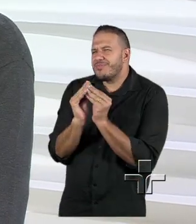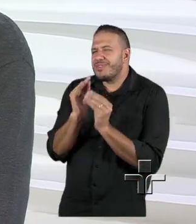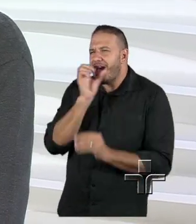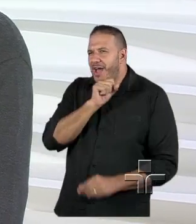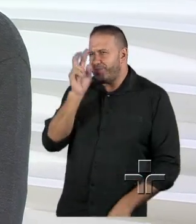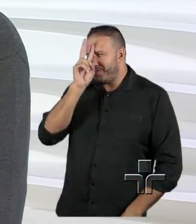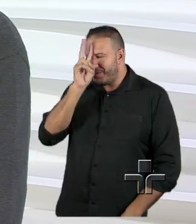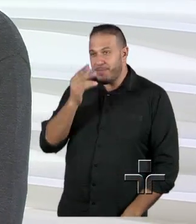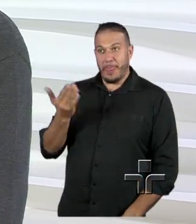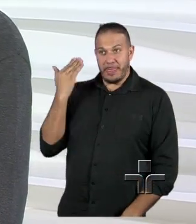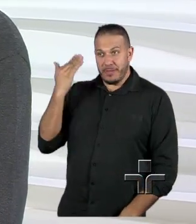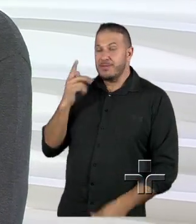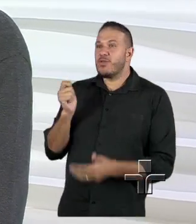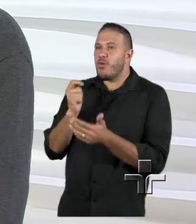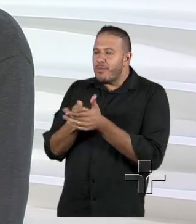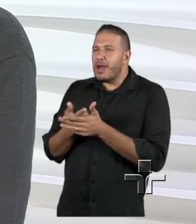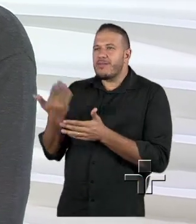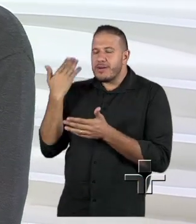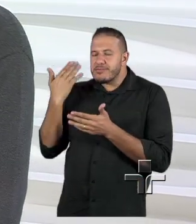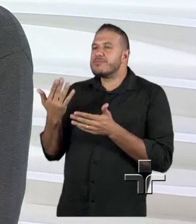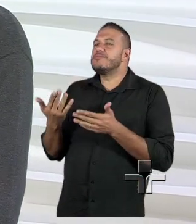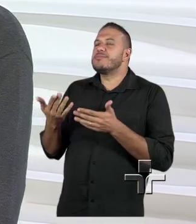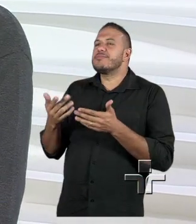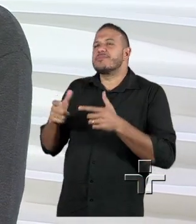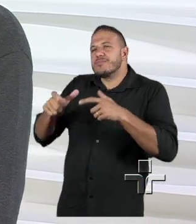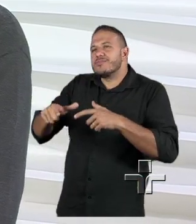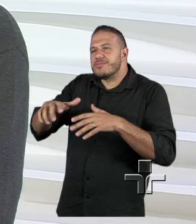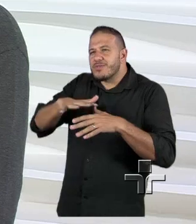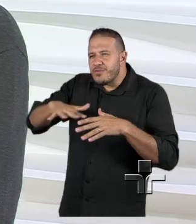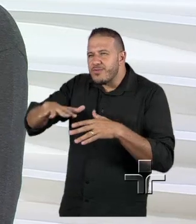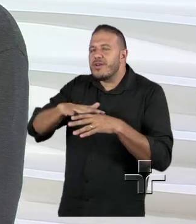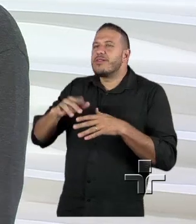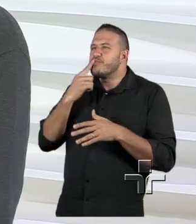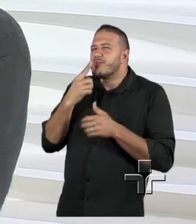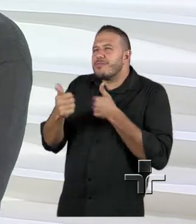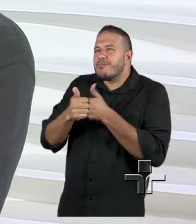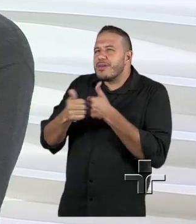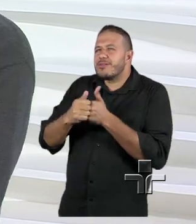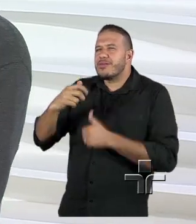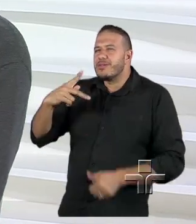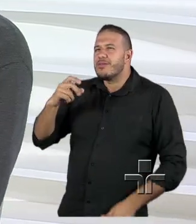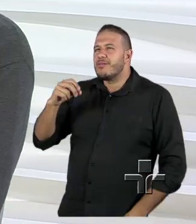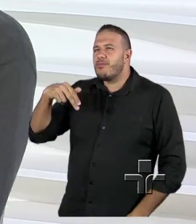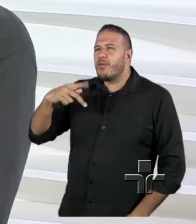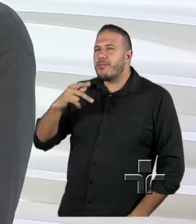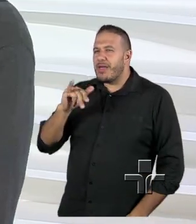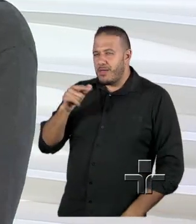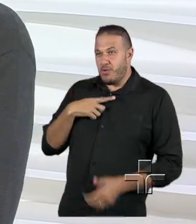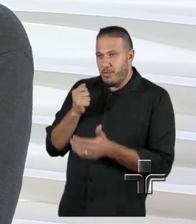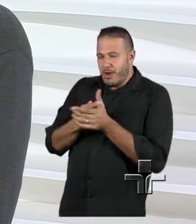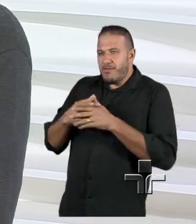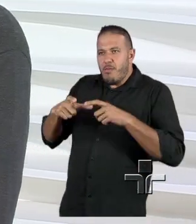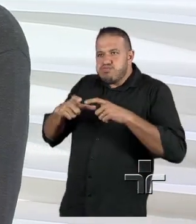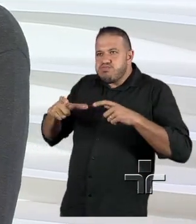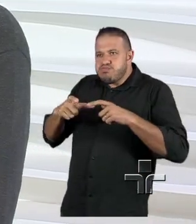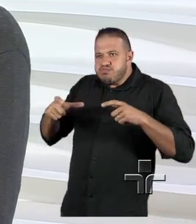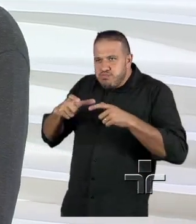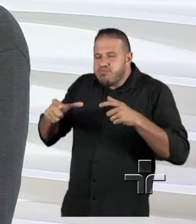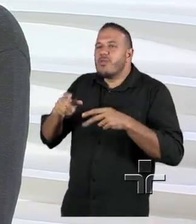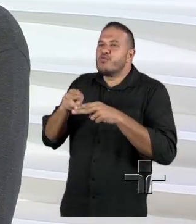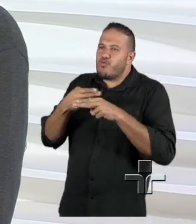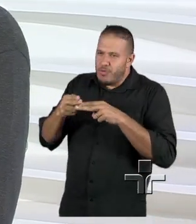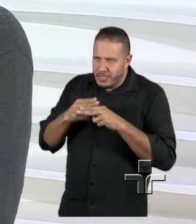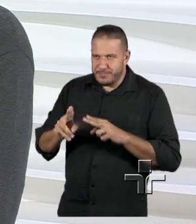quando eu comprava no bondinho, né, ali na Pompeia, eu comprava as barras de chocolate. E aí, por